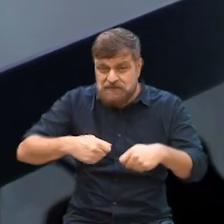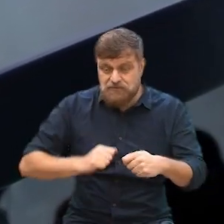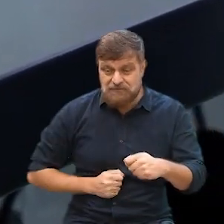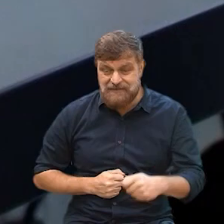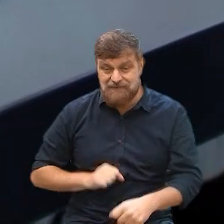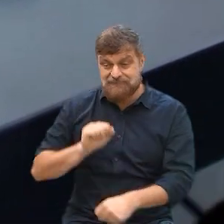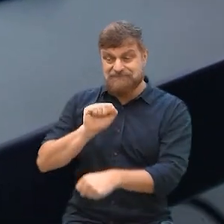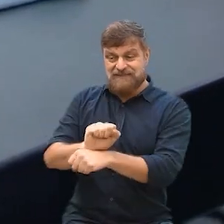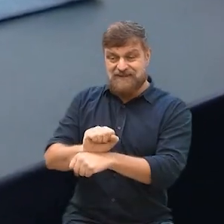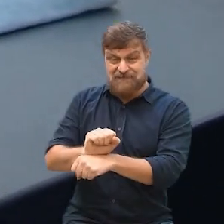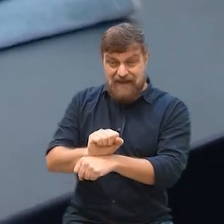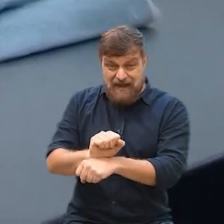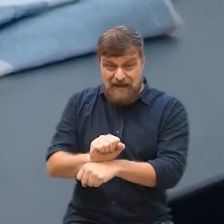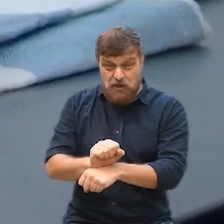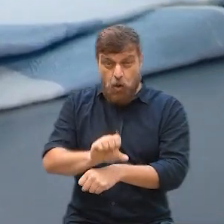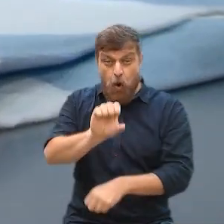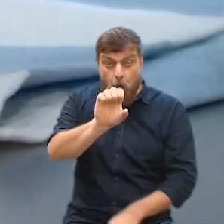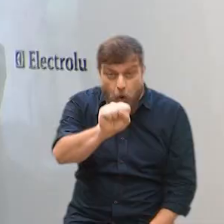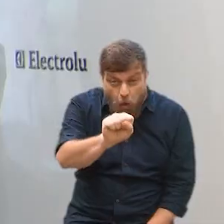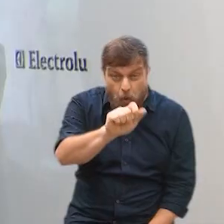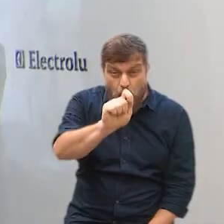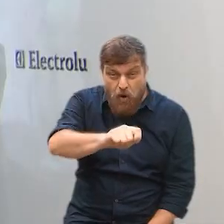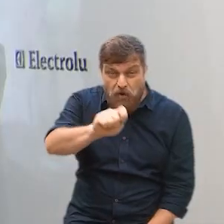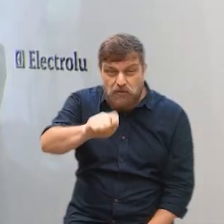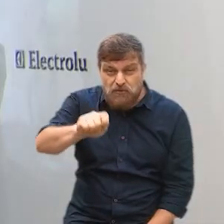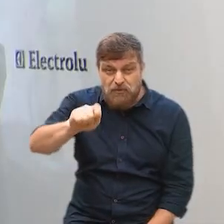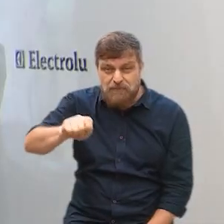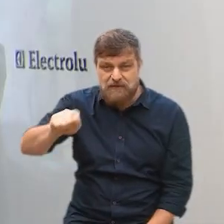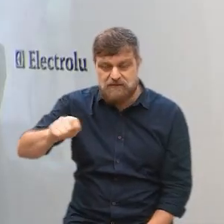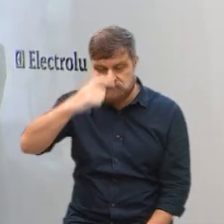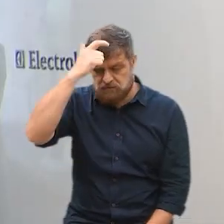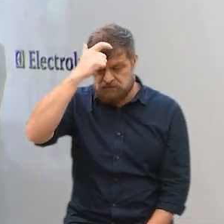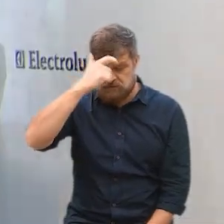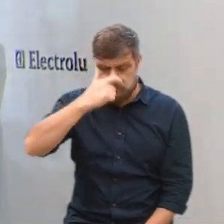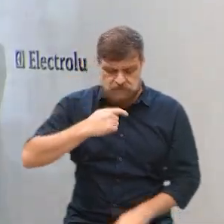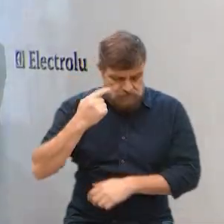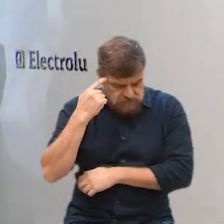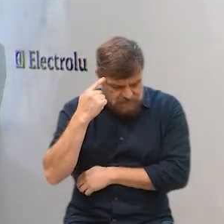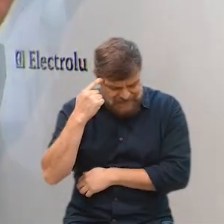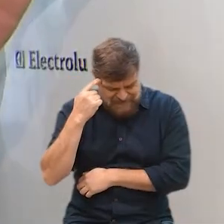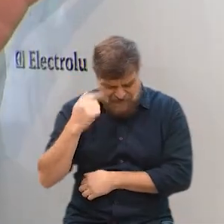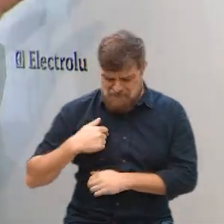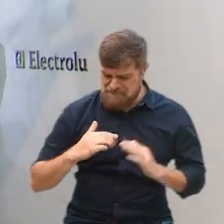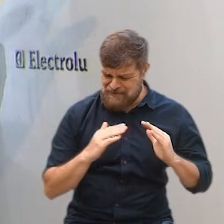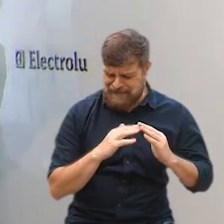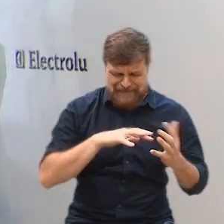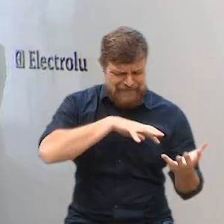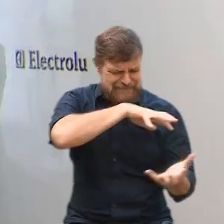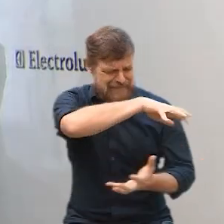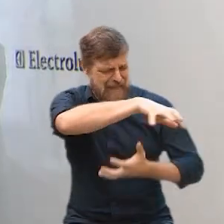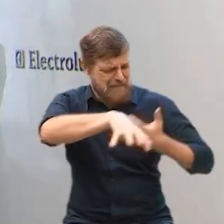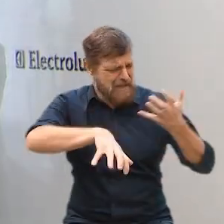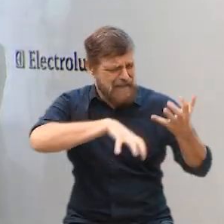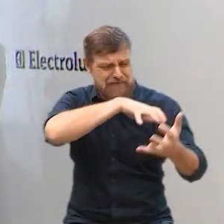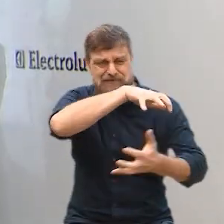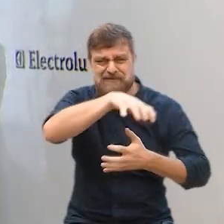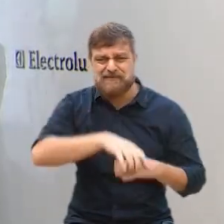pausa que durou cerca de 8 meses. Eu me vi assim, com a casa toda desarrumada, as